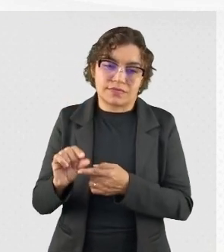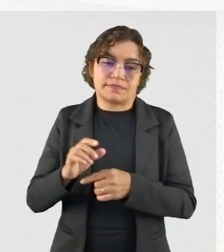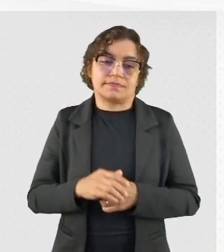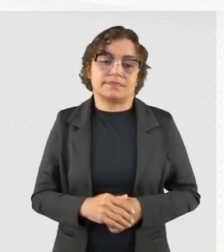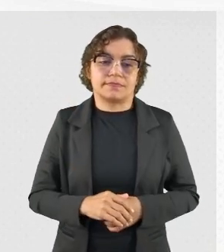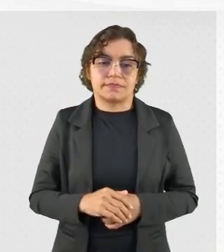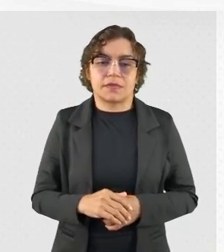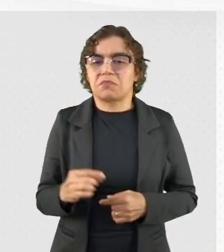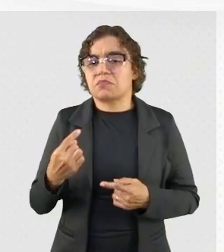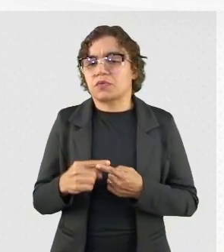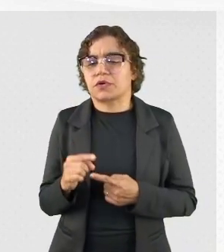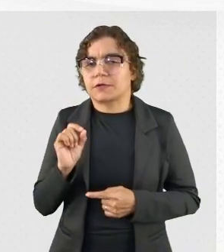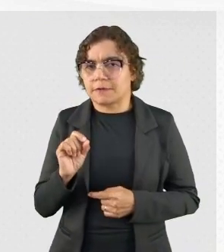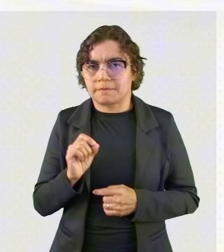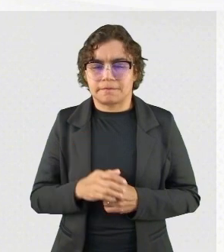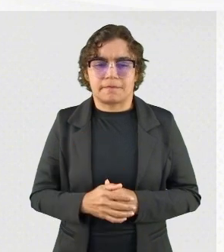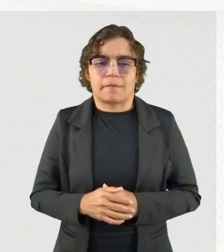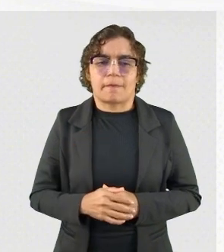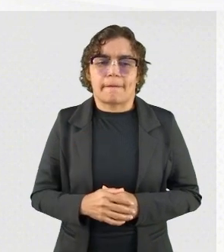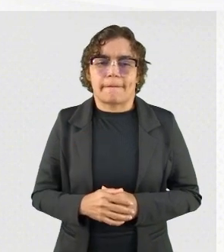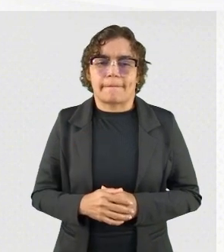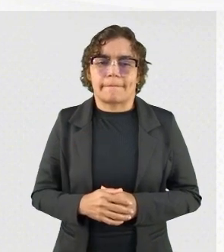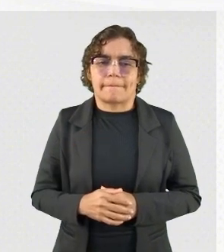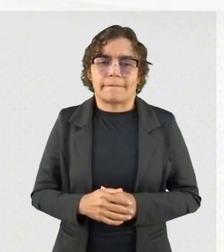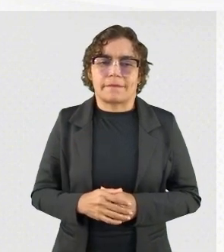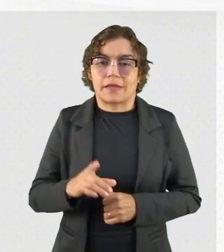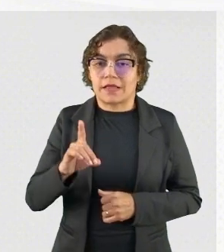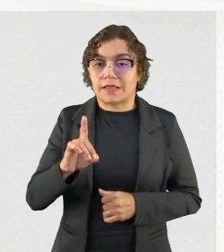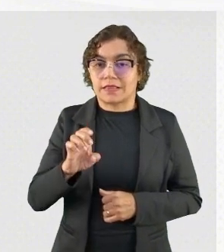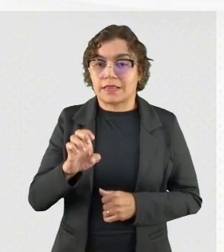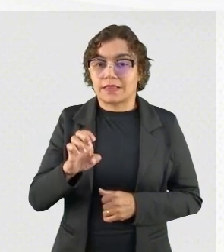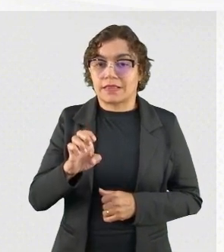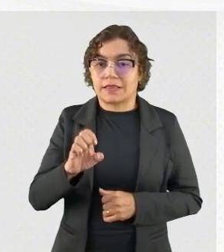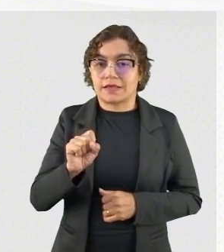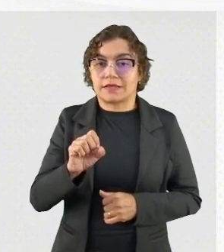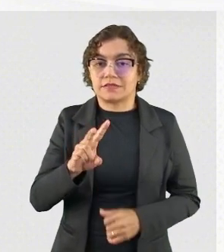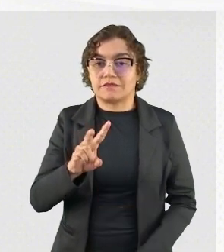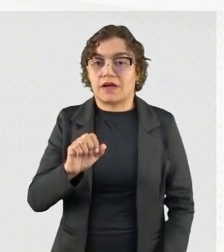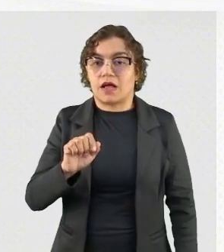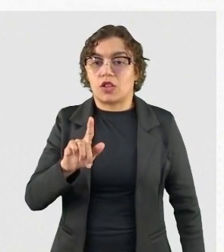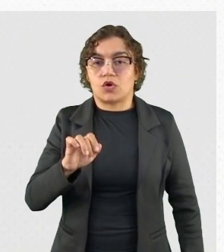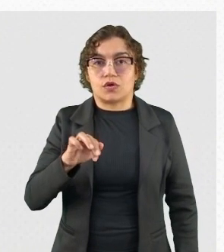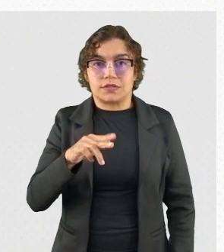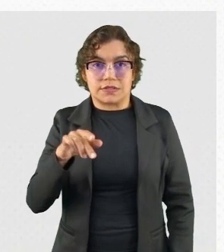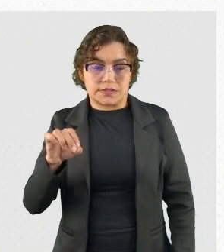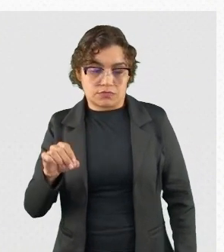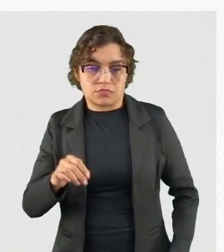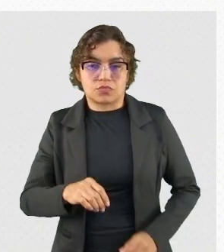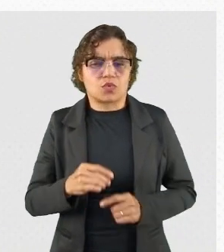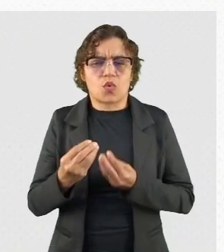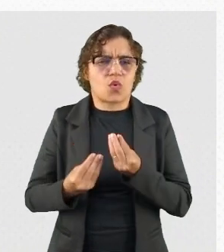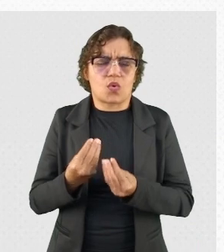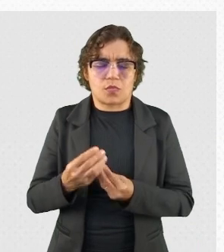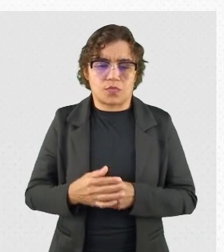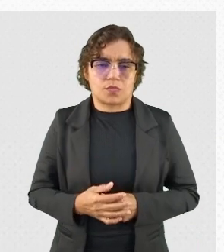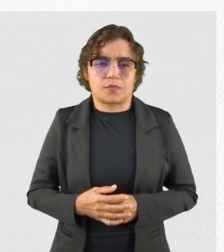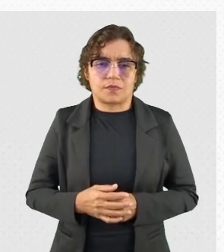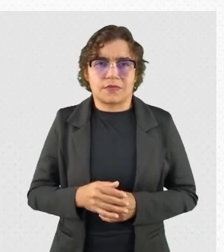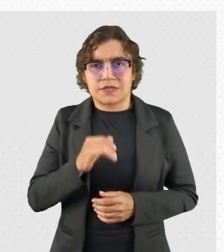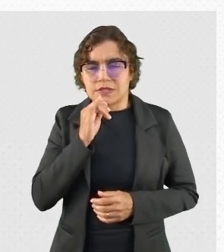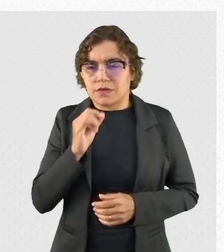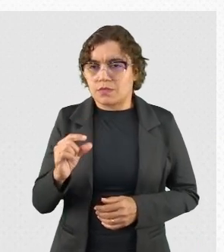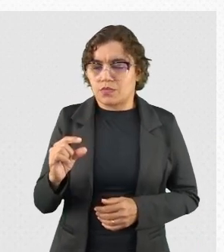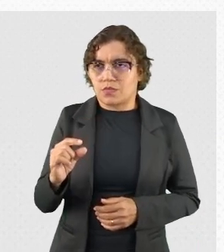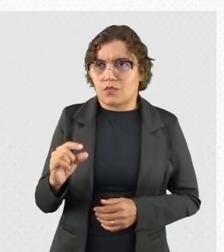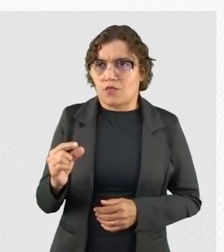Ou seja, gente, quando eu desvalorizo a moeda, o que vai acontecer? Eu coloco aquela moeda,